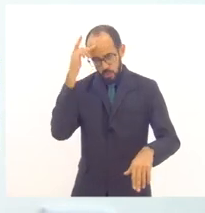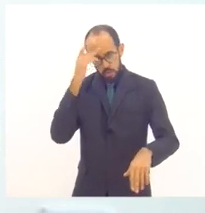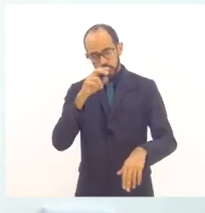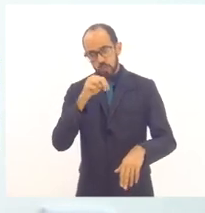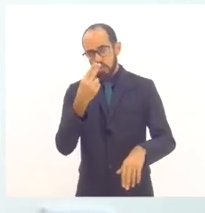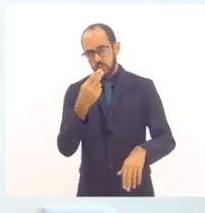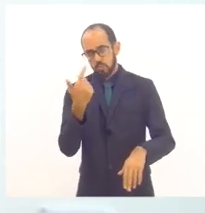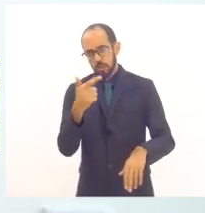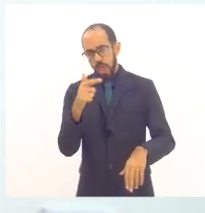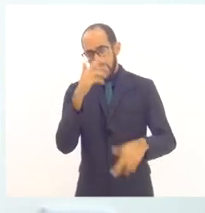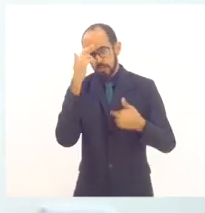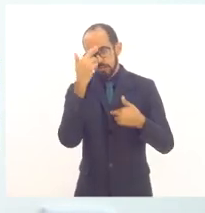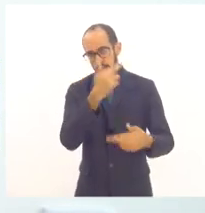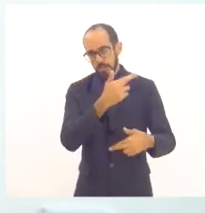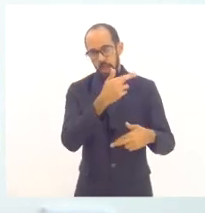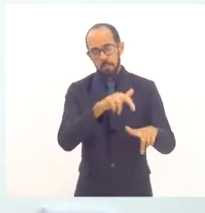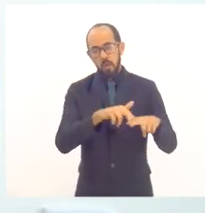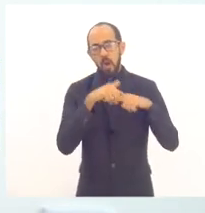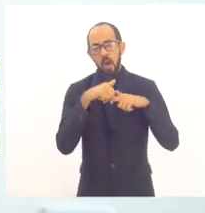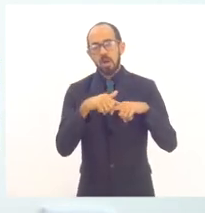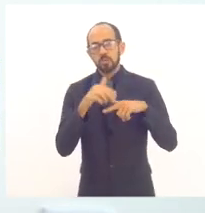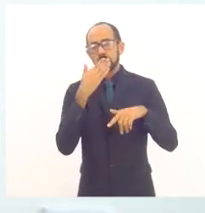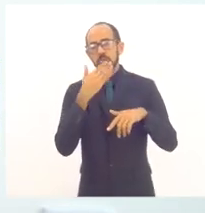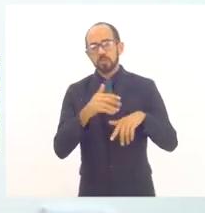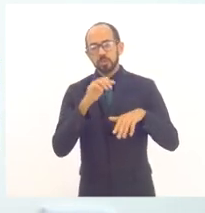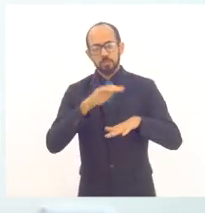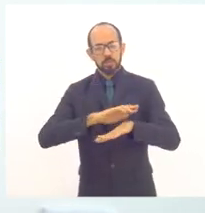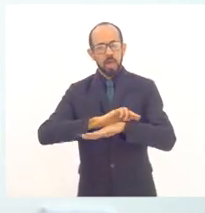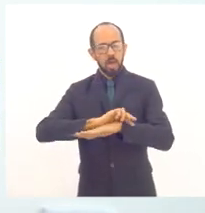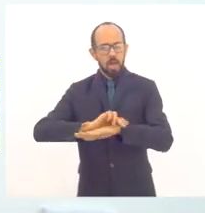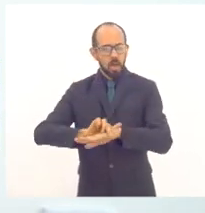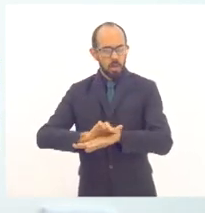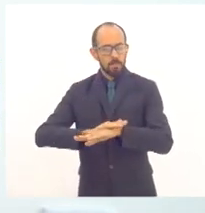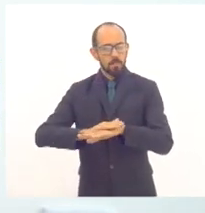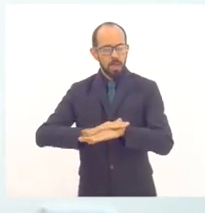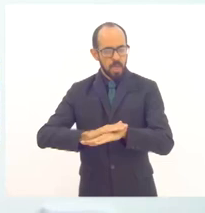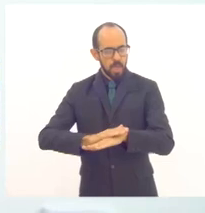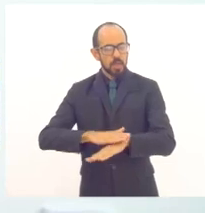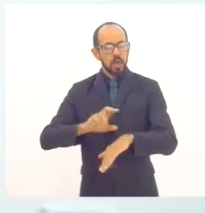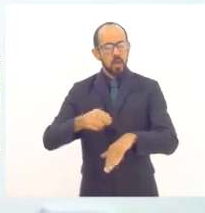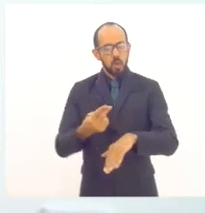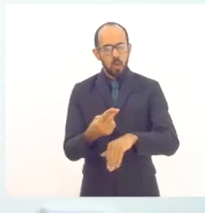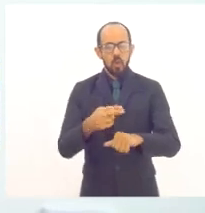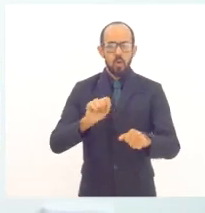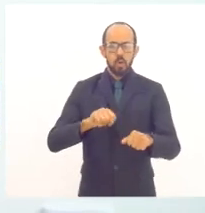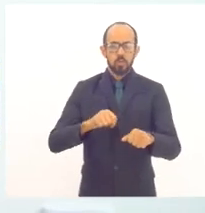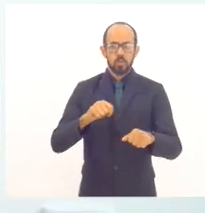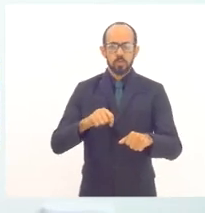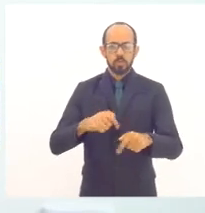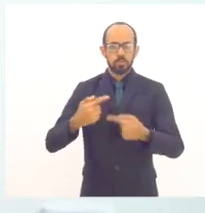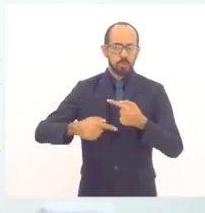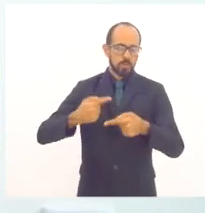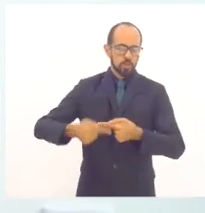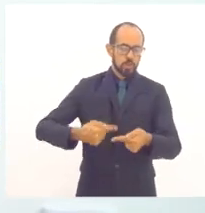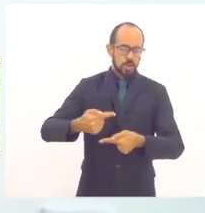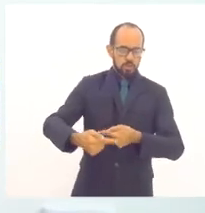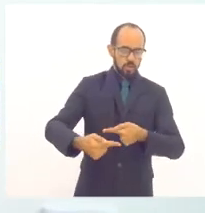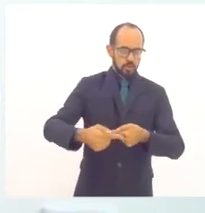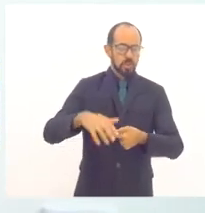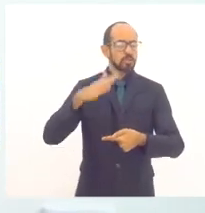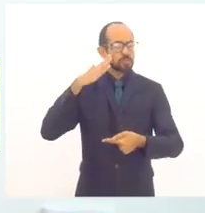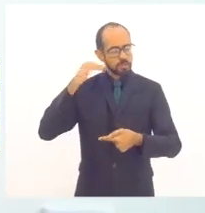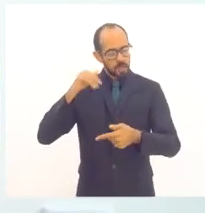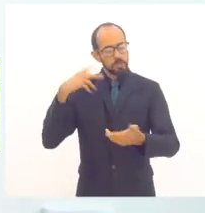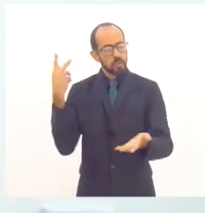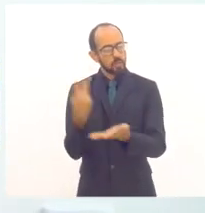sua origem étnica, racial, etc., que são coisas absolutamente inadmissíveis, mas nós sabemos que isso